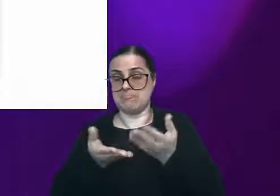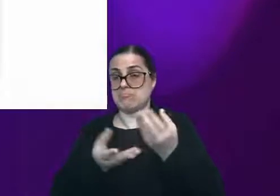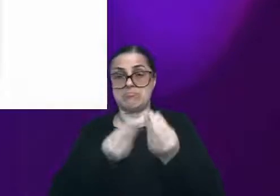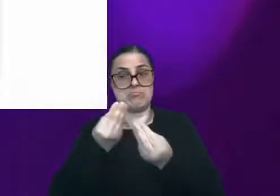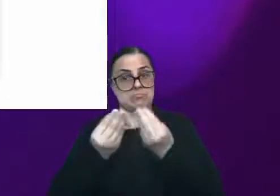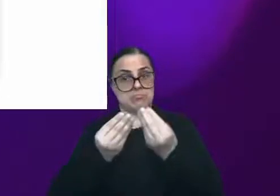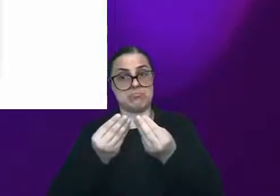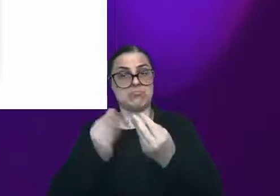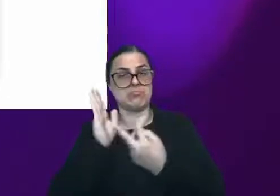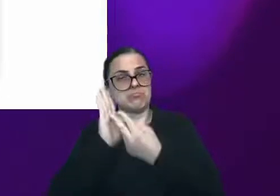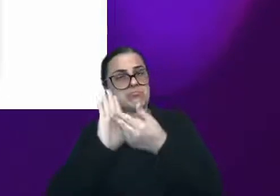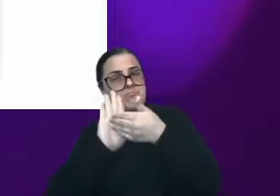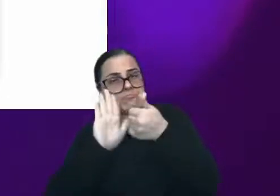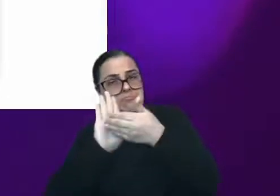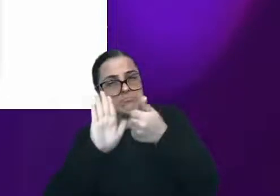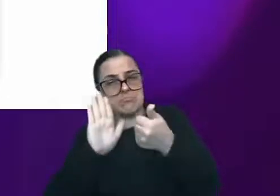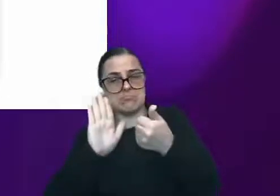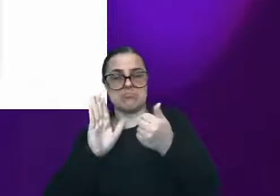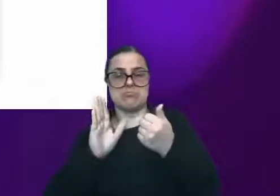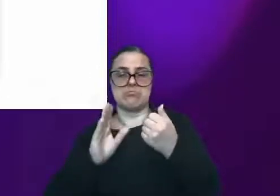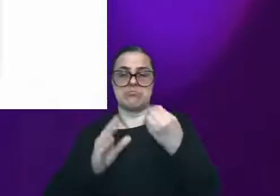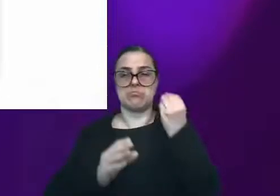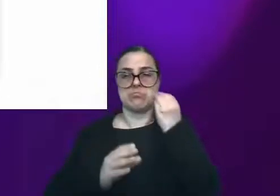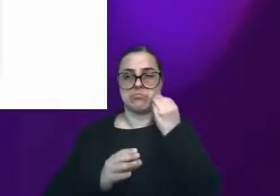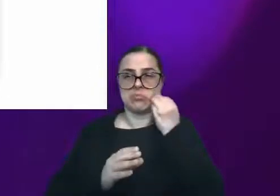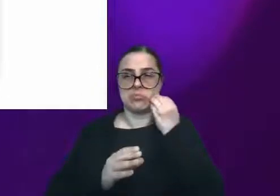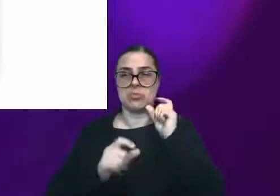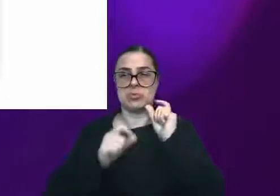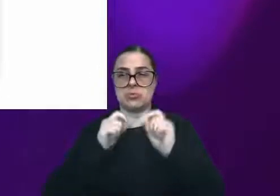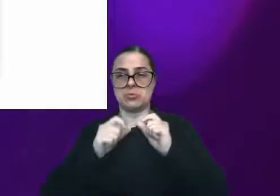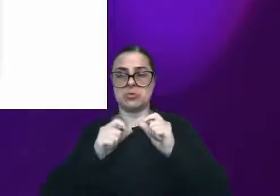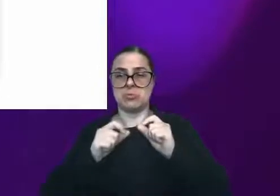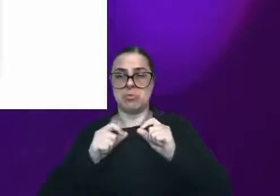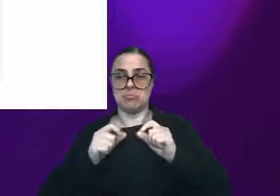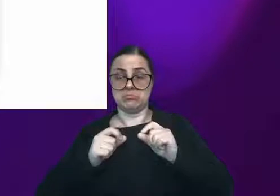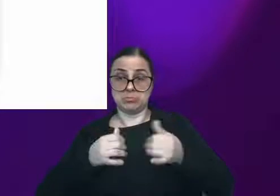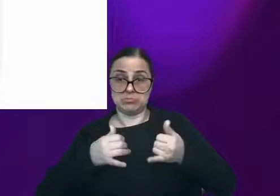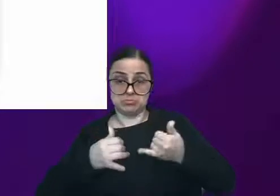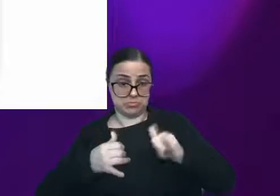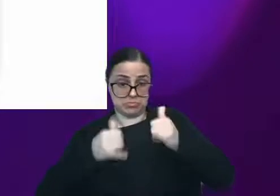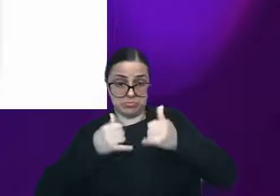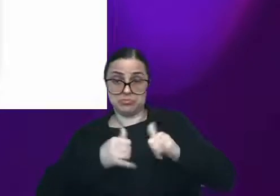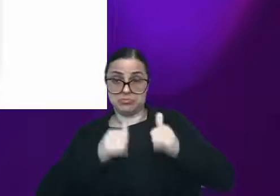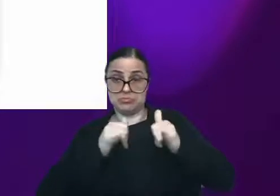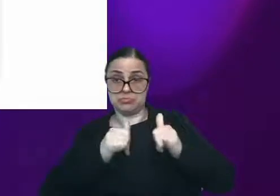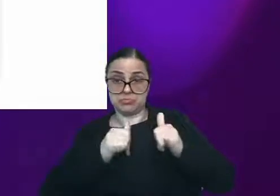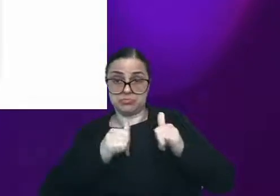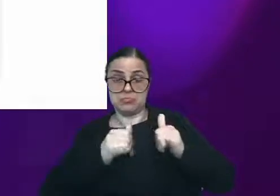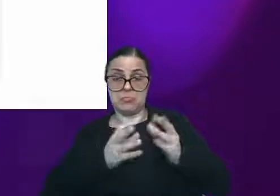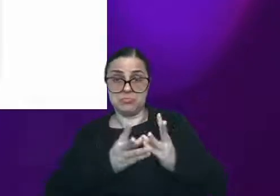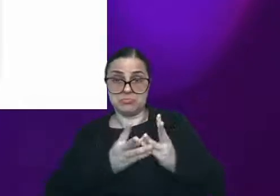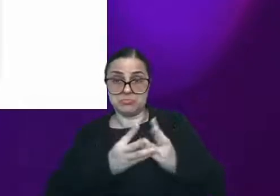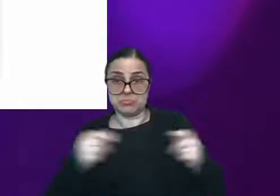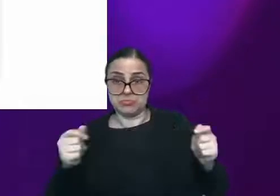ressecção, quimioembolização, ablação, quimioterapia ou alcoolização. Lembrar, então, que a ressecção, quando ela é bem executada e o paciente fica